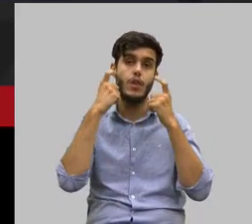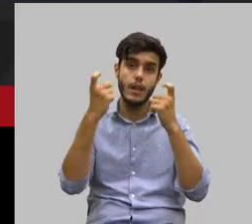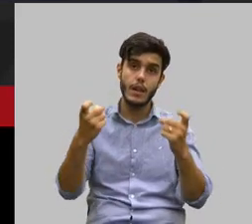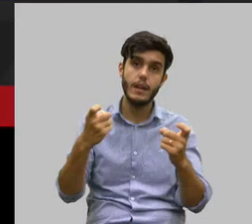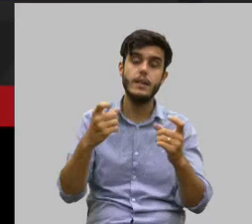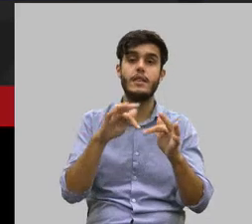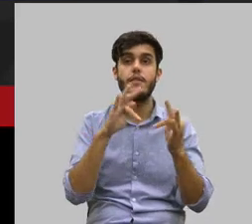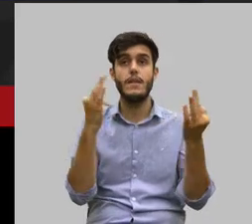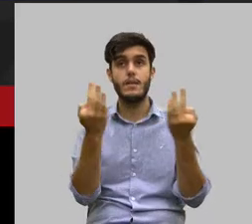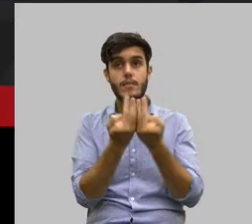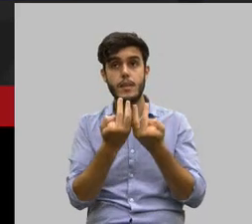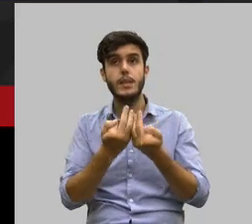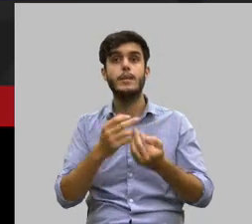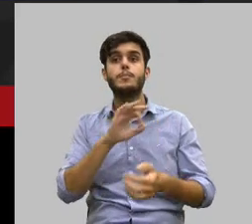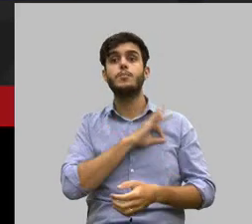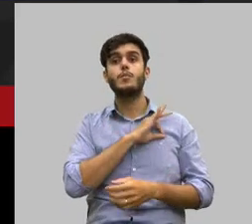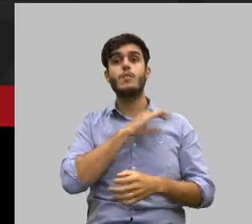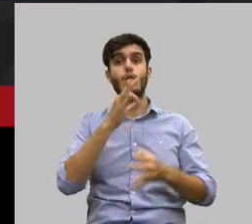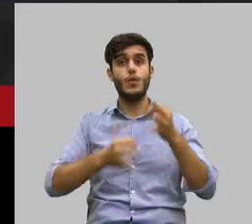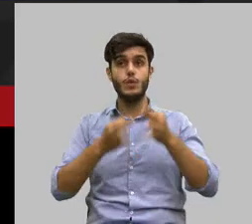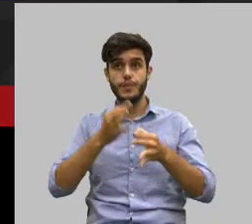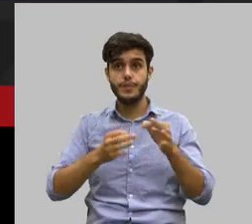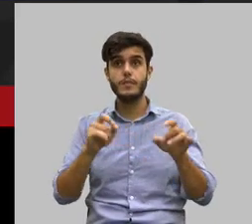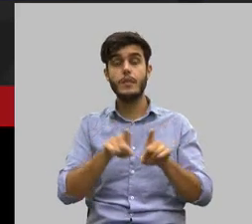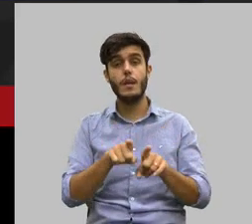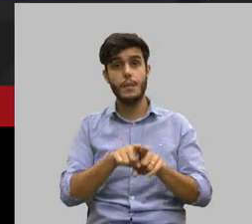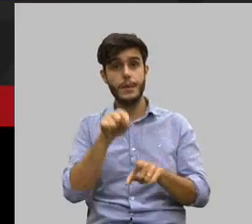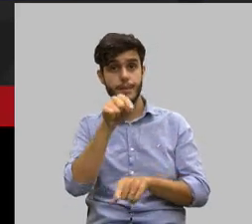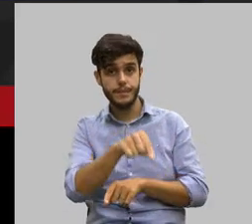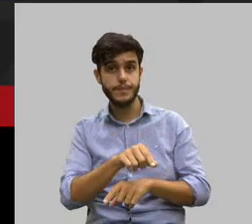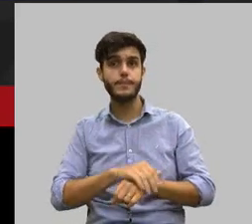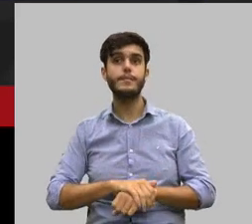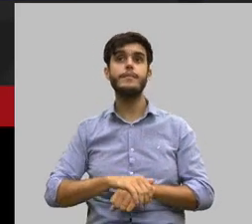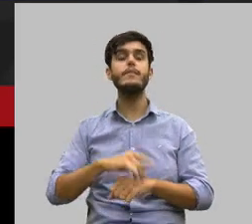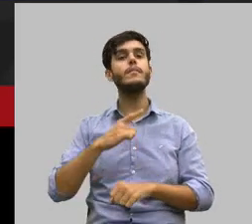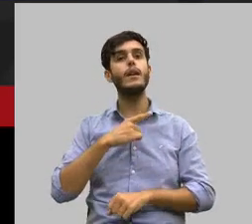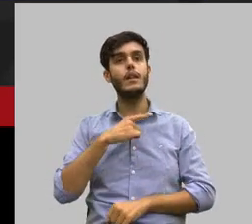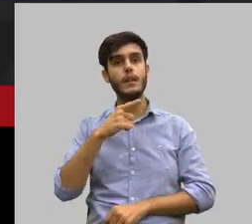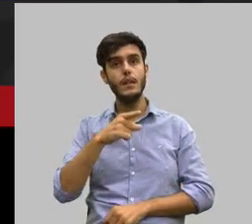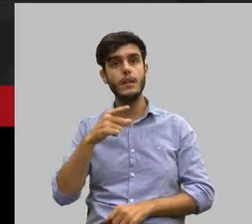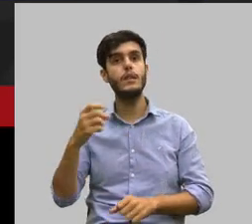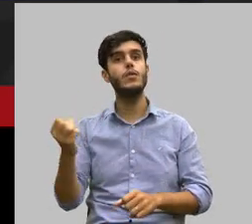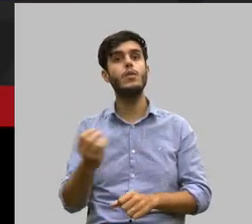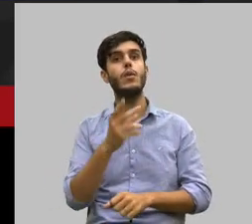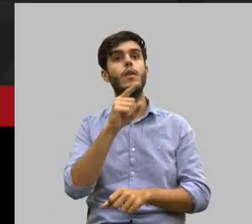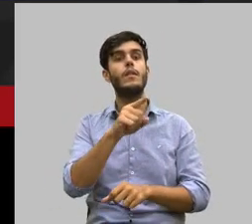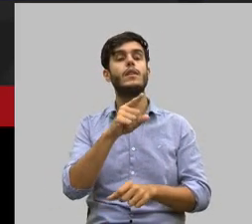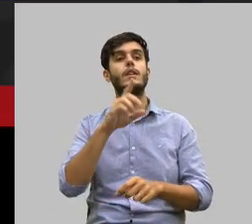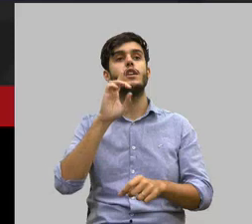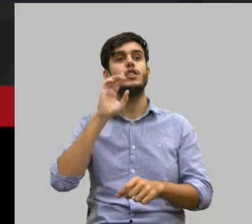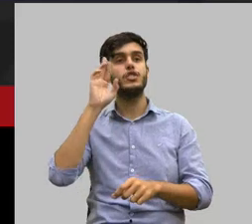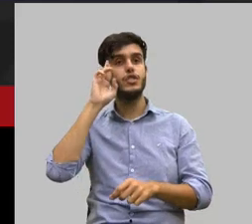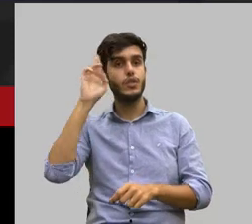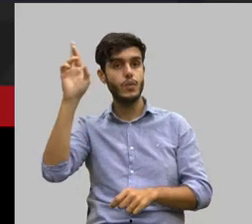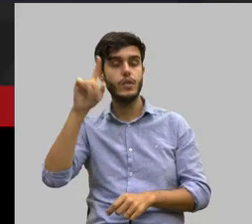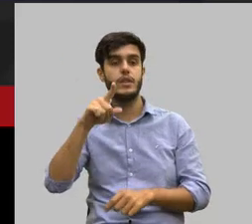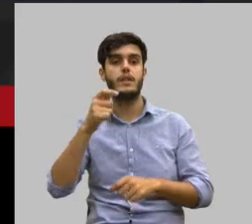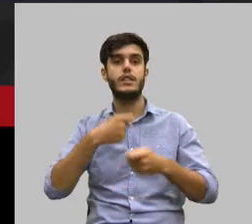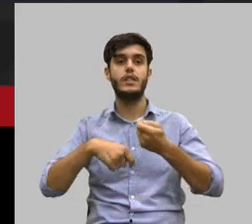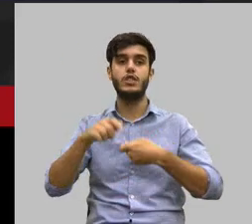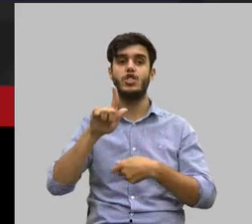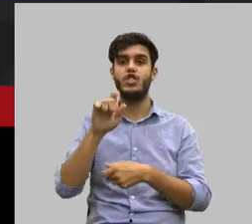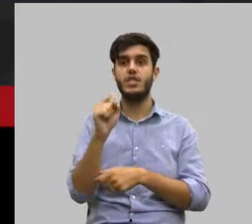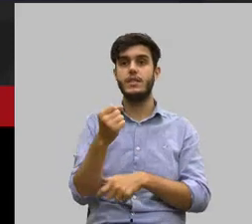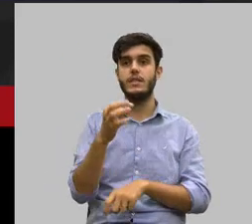em polícia judiciária que é Nossa dependência operacional teremos a inserção da diretoria Estadual de questão das delegacias de Atendimento à